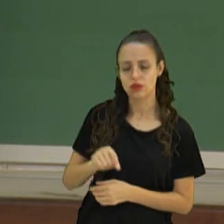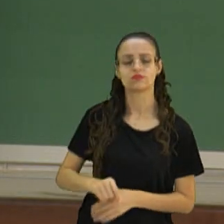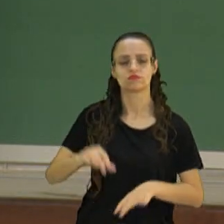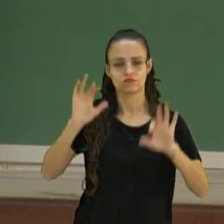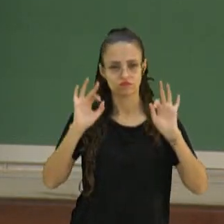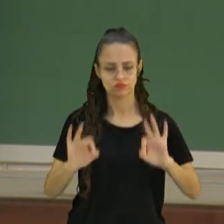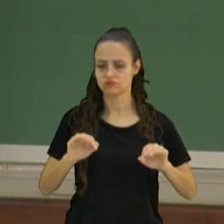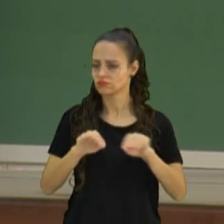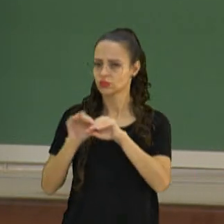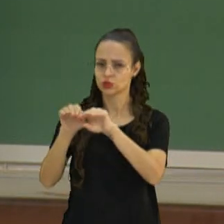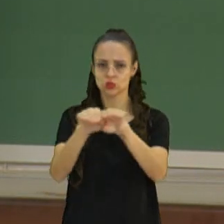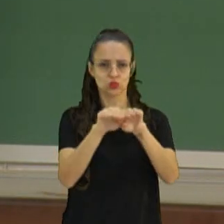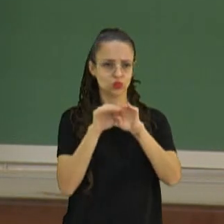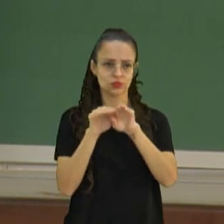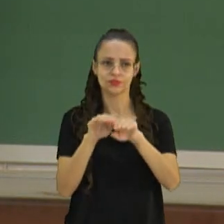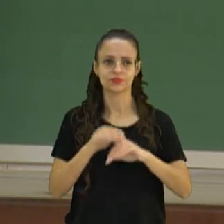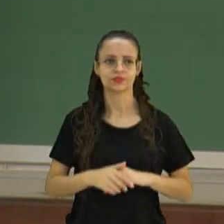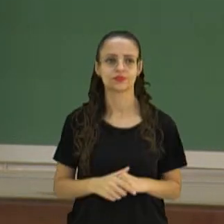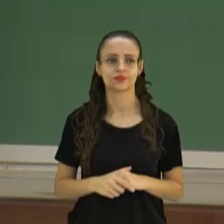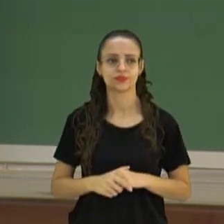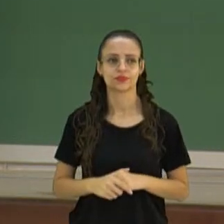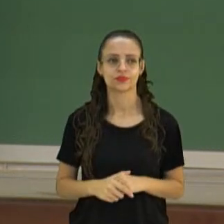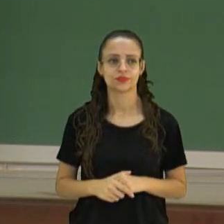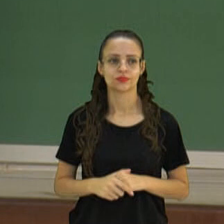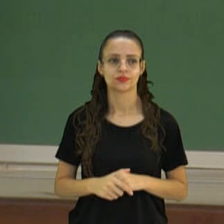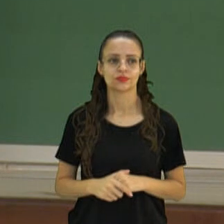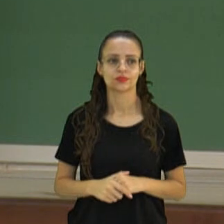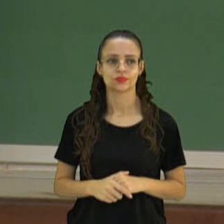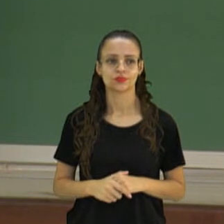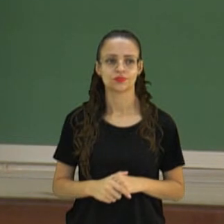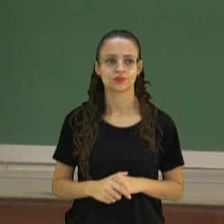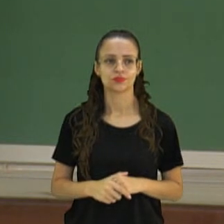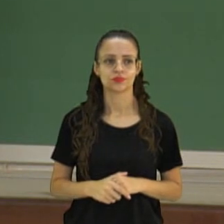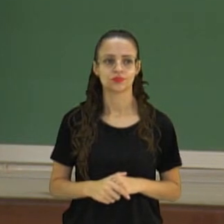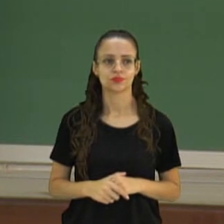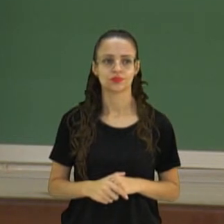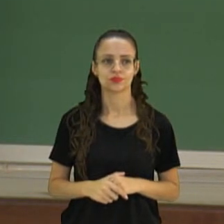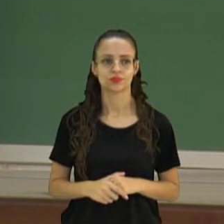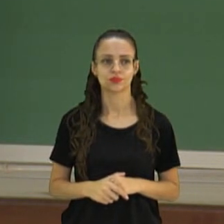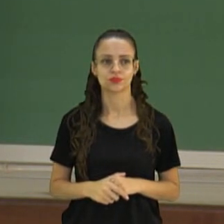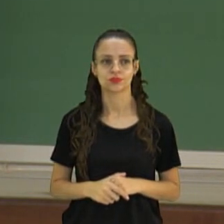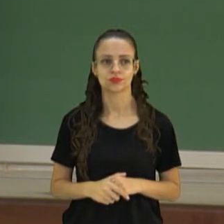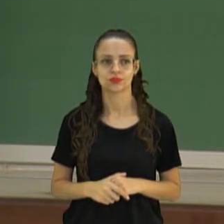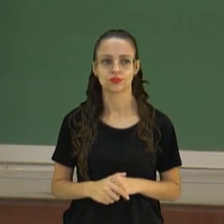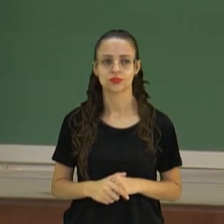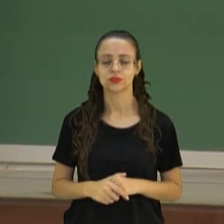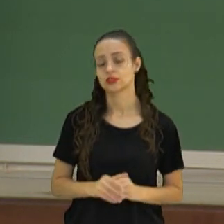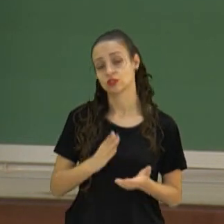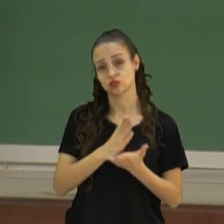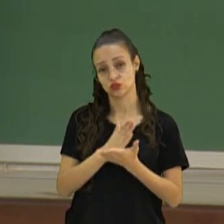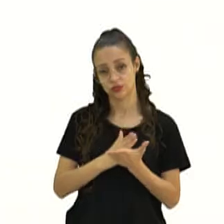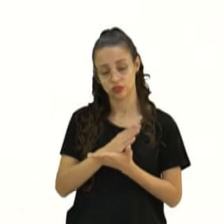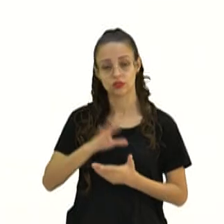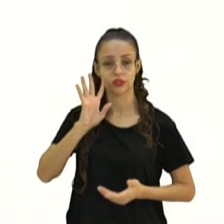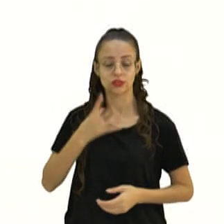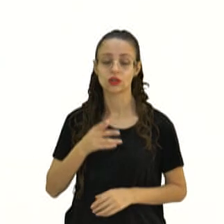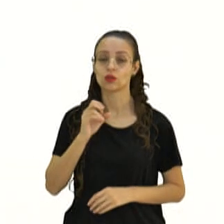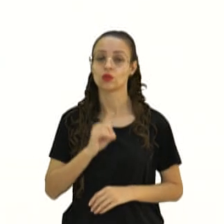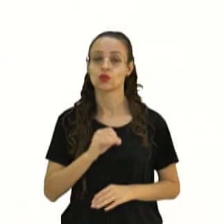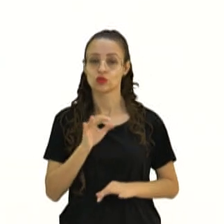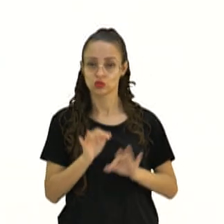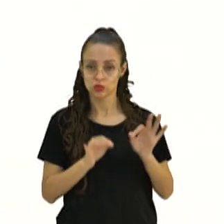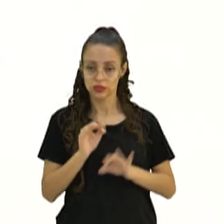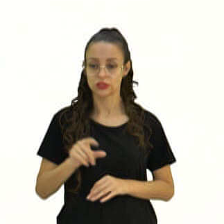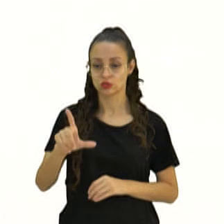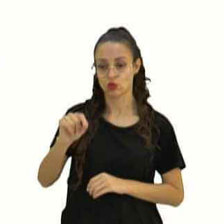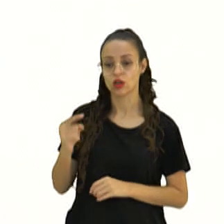decisão unânime. Aqui está uma das outra maneira de se vencer. A decisão dividida é quando um juiz escolhe um